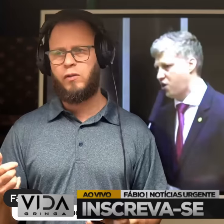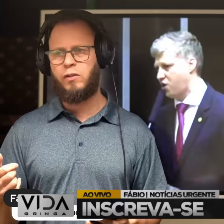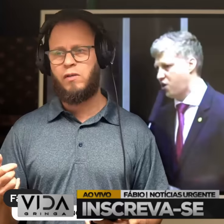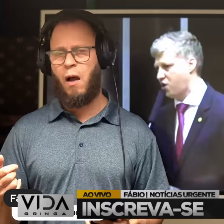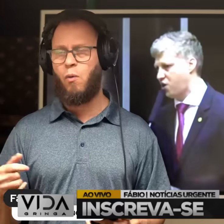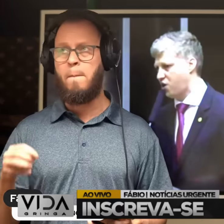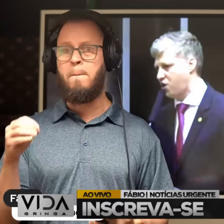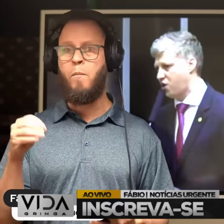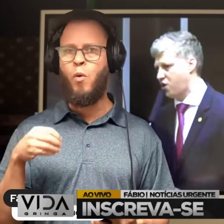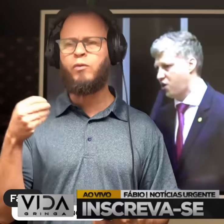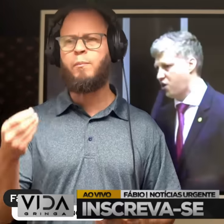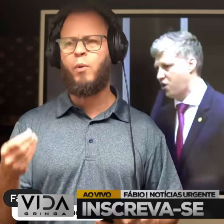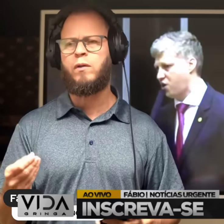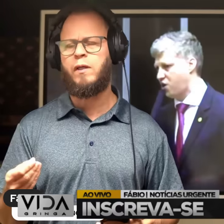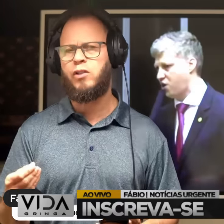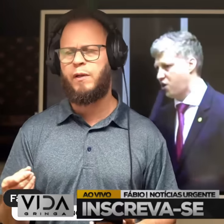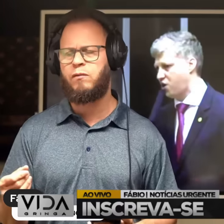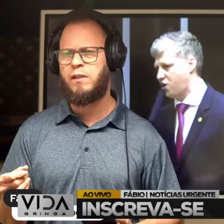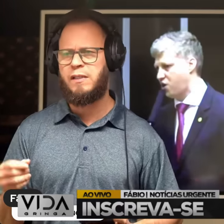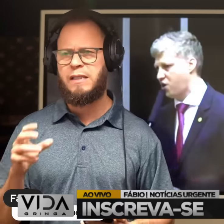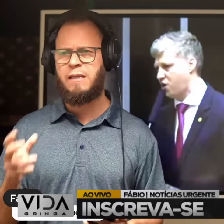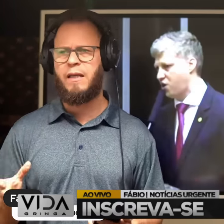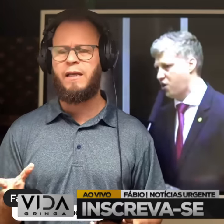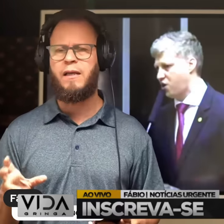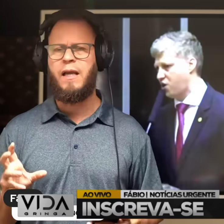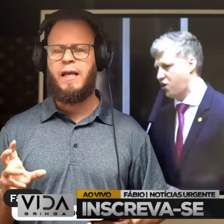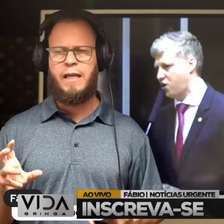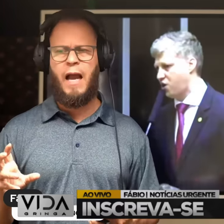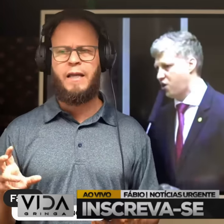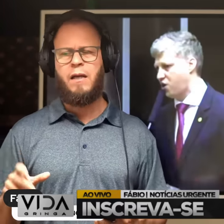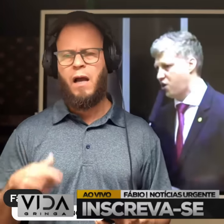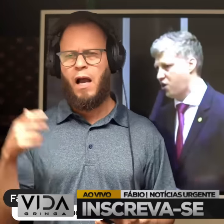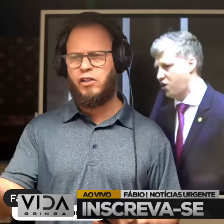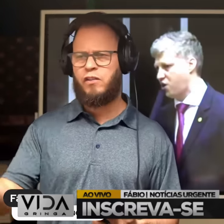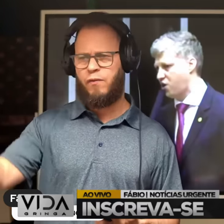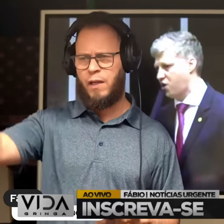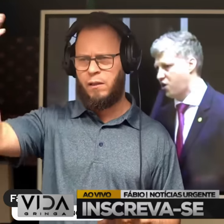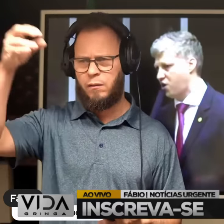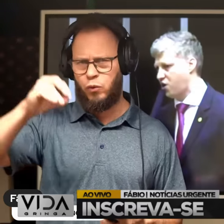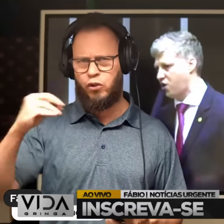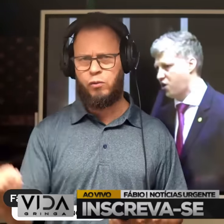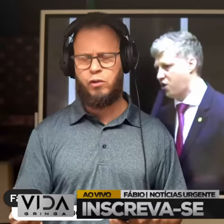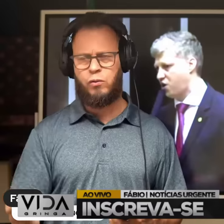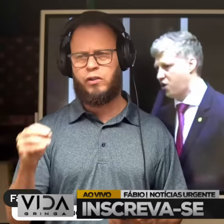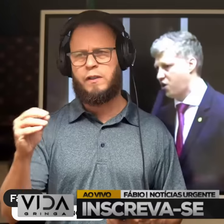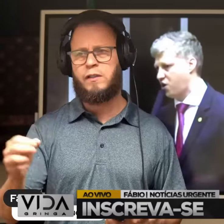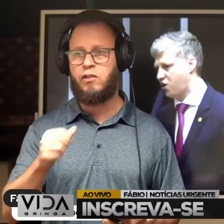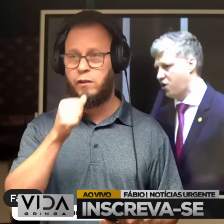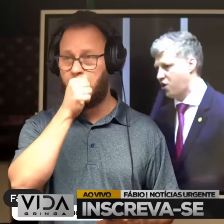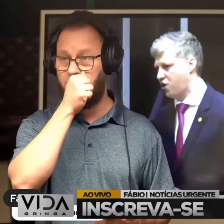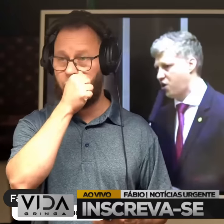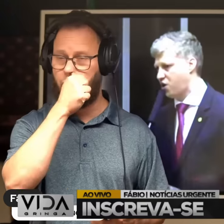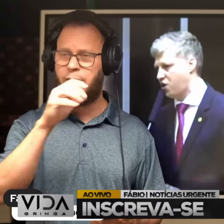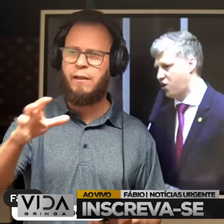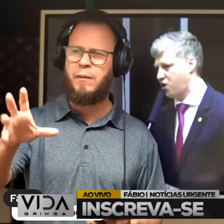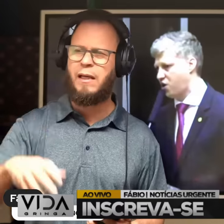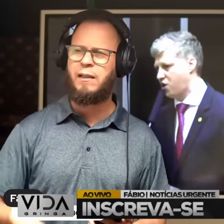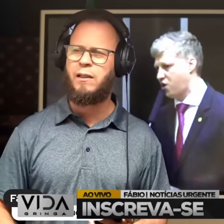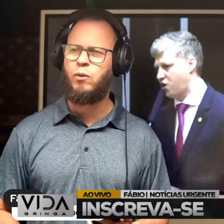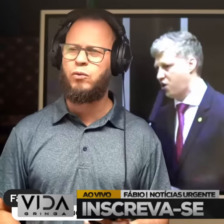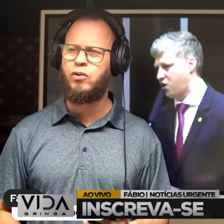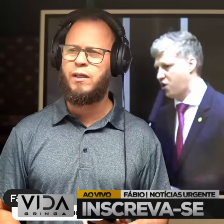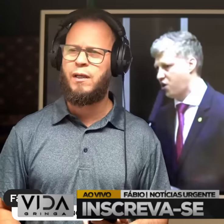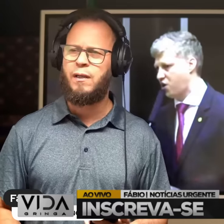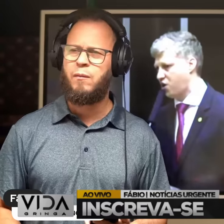Estados Unidos, algo muito importante para vocês entenderem. E aí a gente vem no giro de notícias, a gente termina. Vou tentar terminar